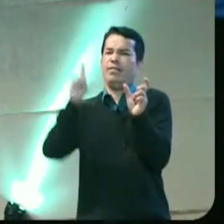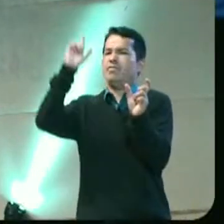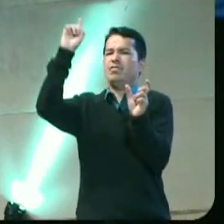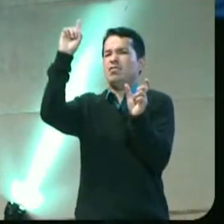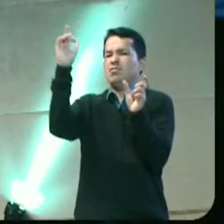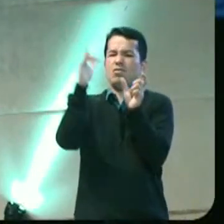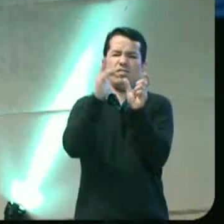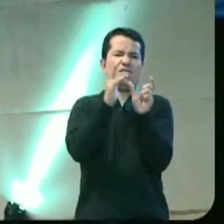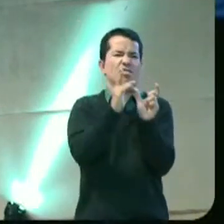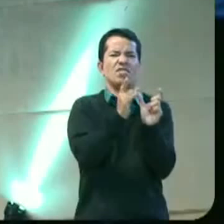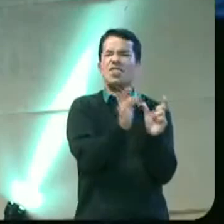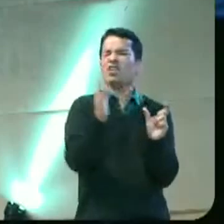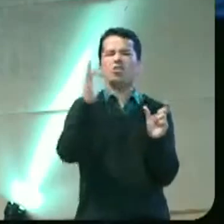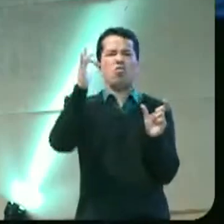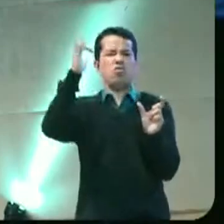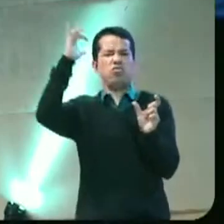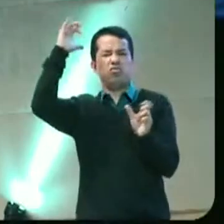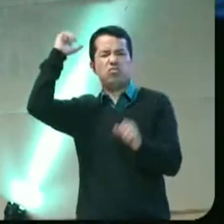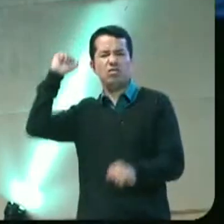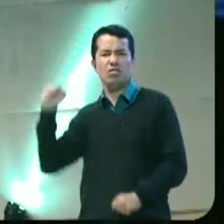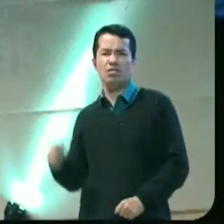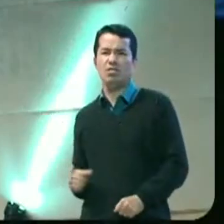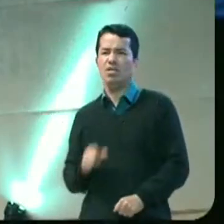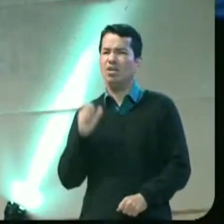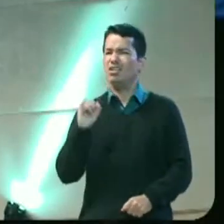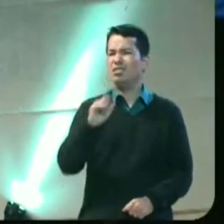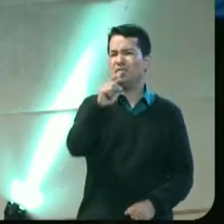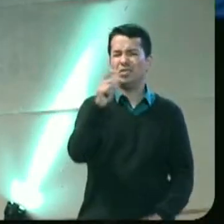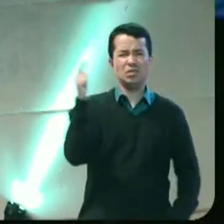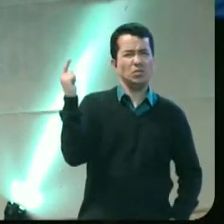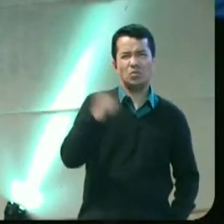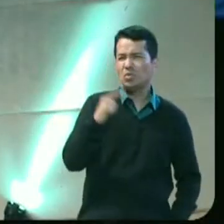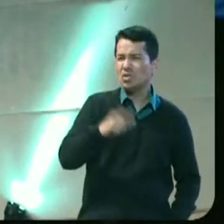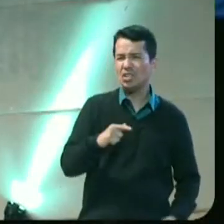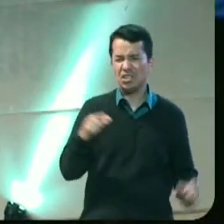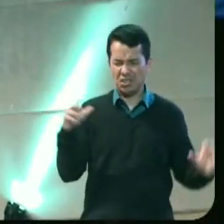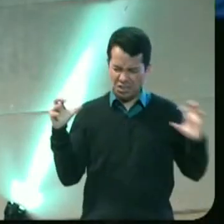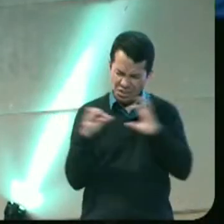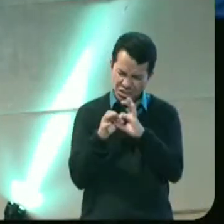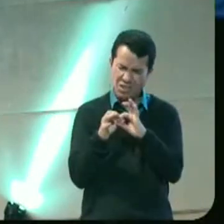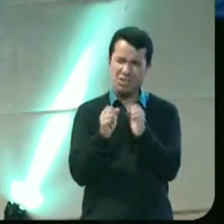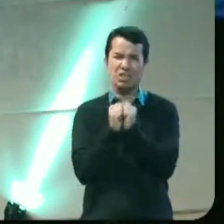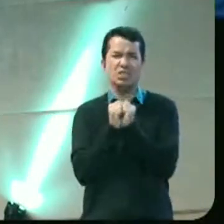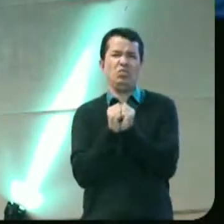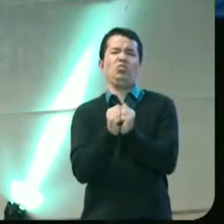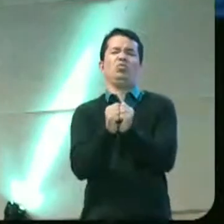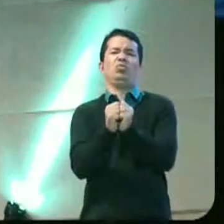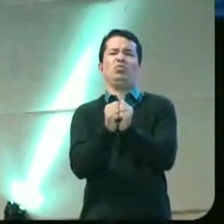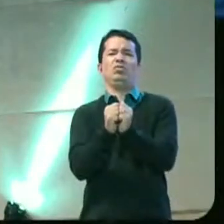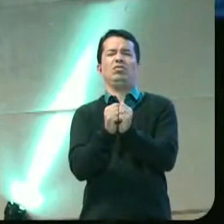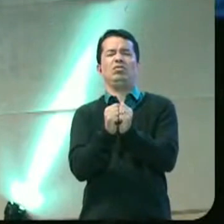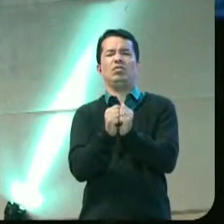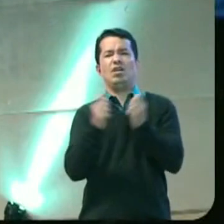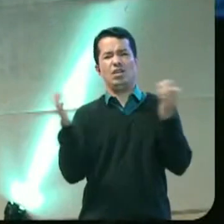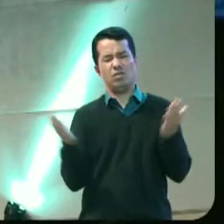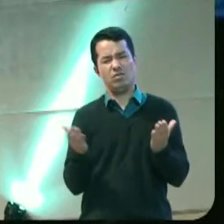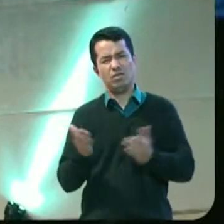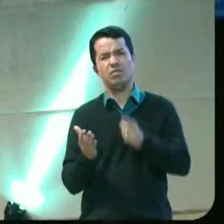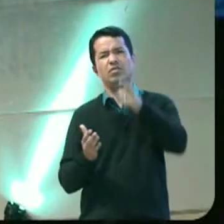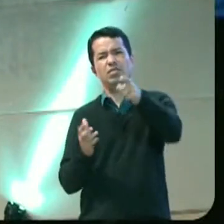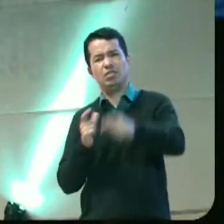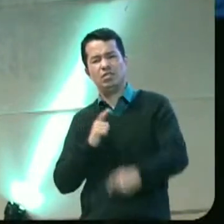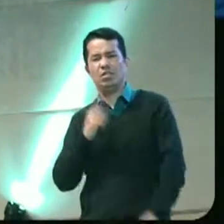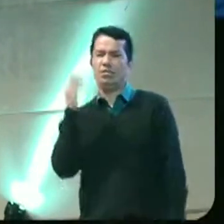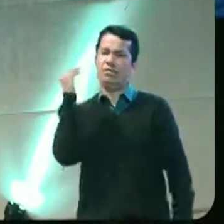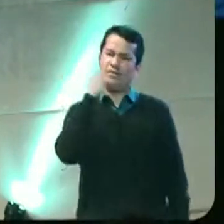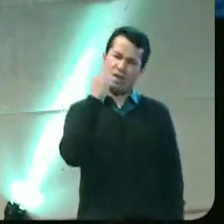como Hebreus vai dizer, se você não se apegar às verdades que você aprendeu, você pode ser enfraquecido nesse tempo.